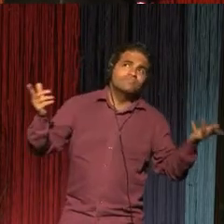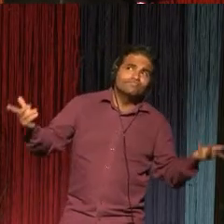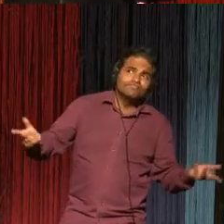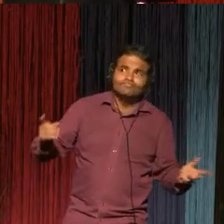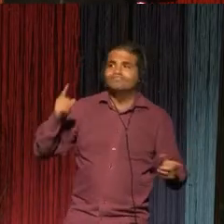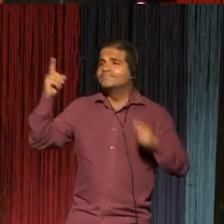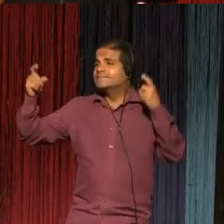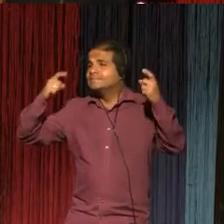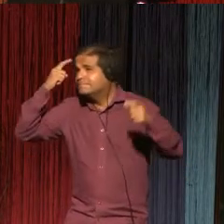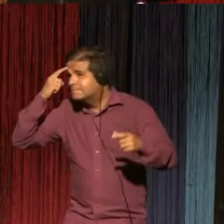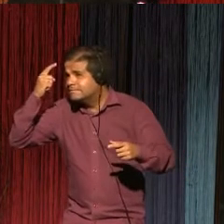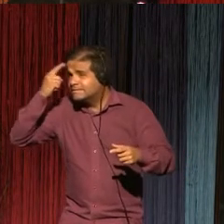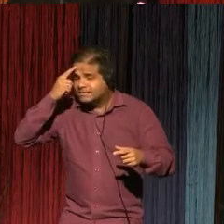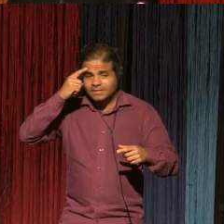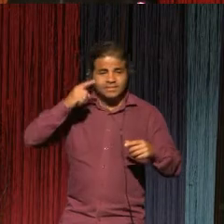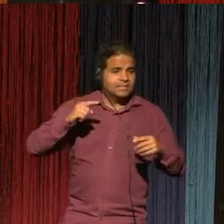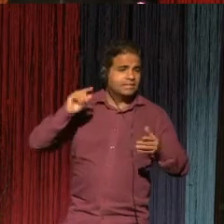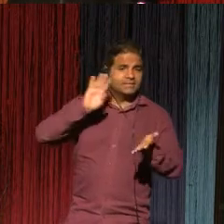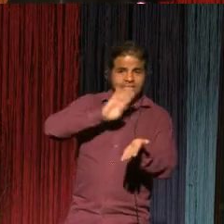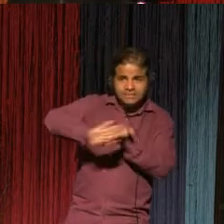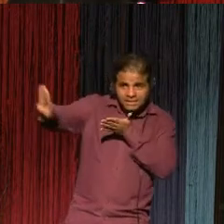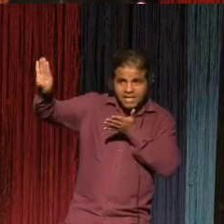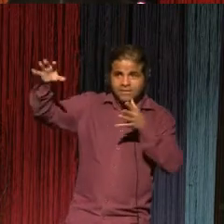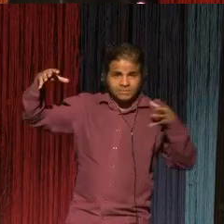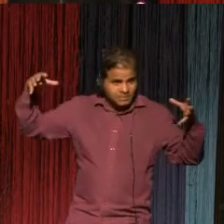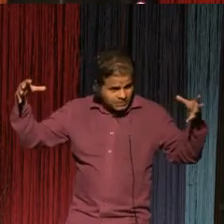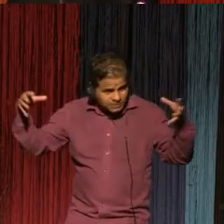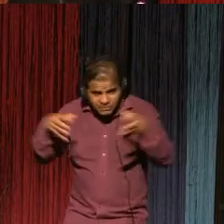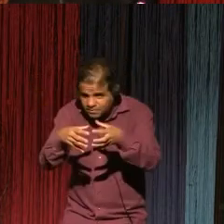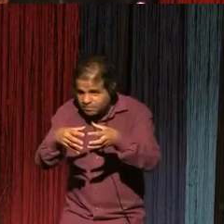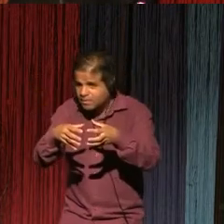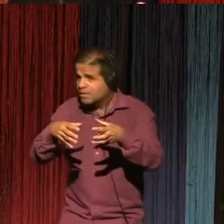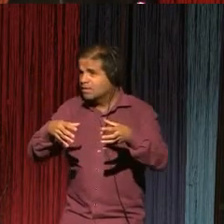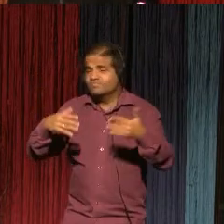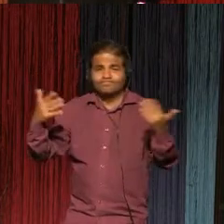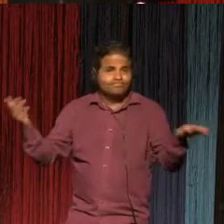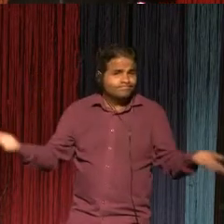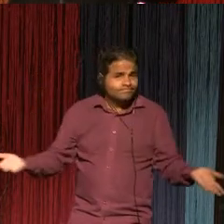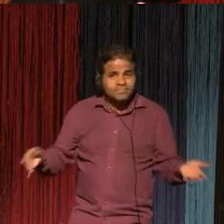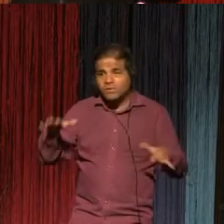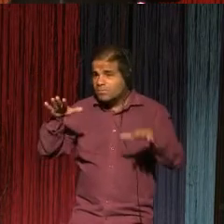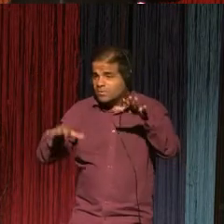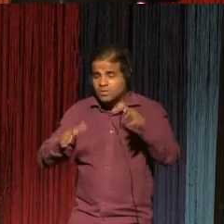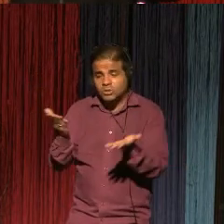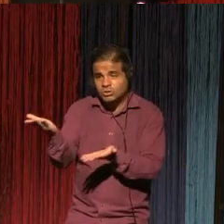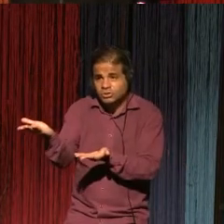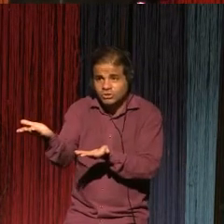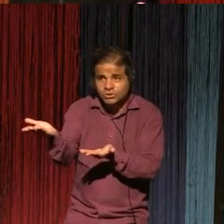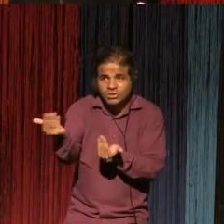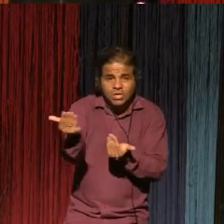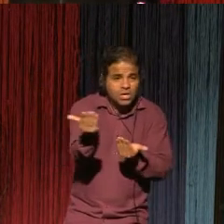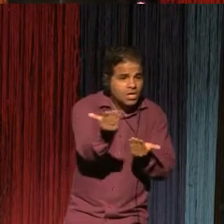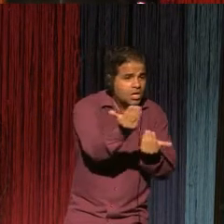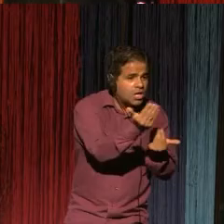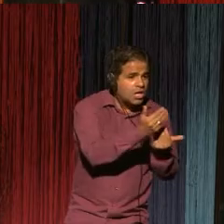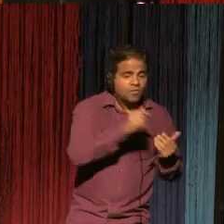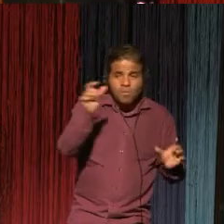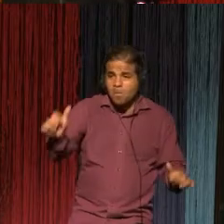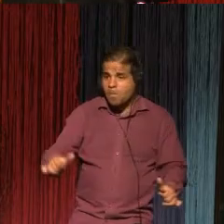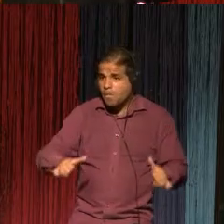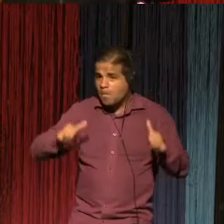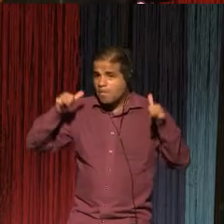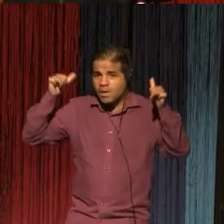se preocupar em ser eliminado de uma equipe? Não é mais provável que os jovens se saiam melhor